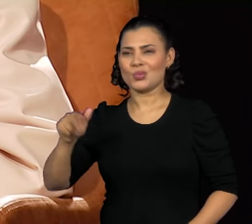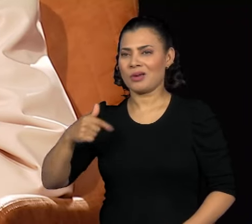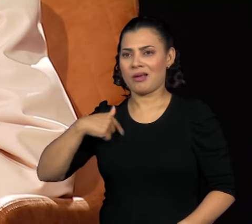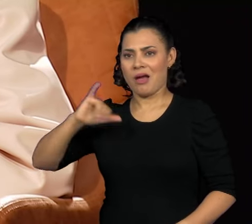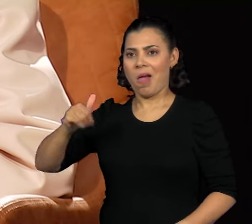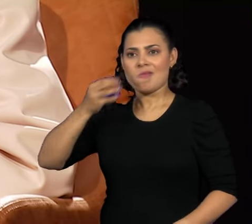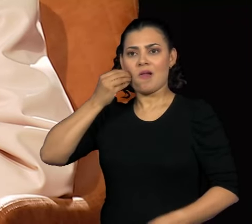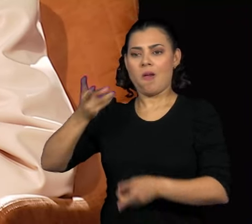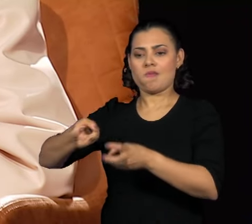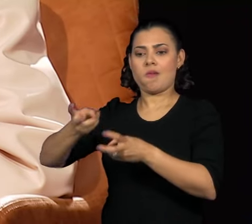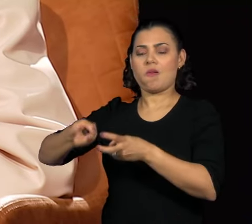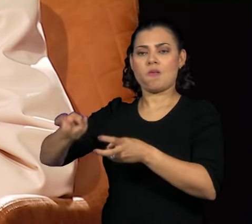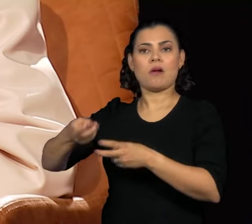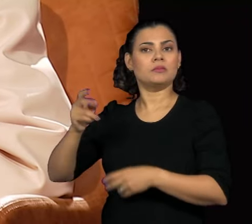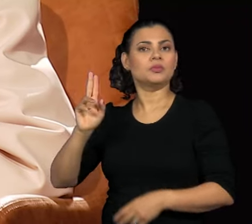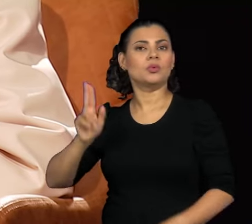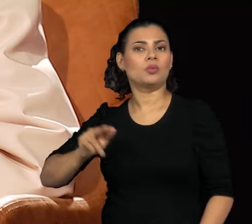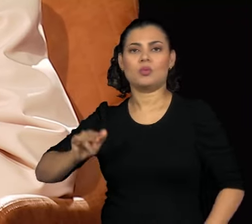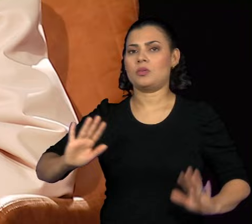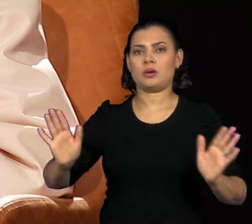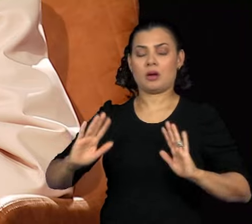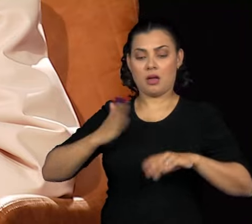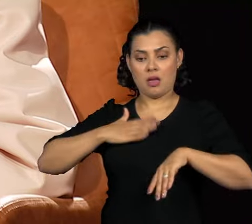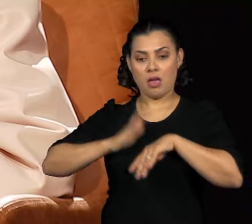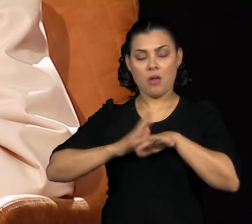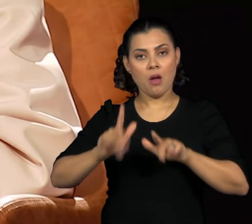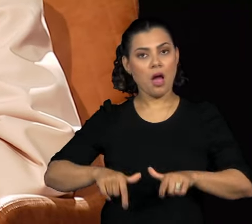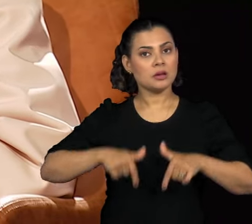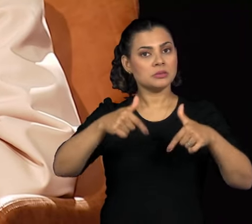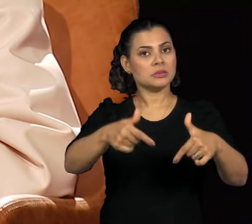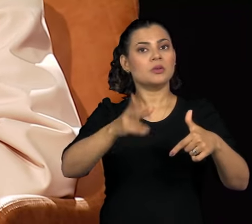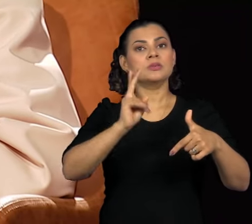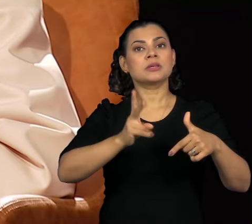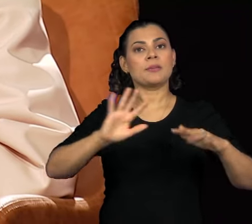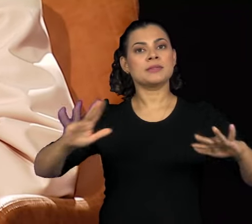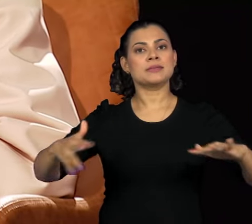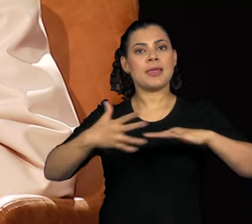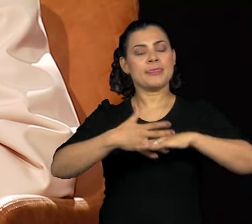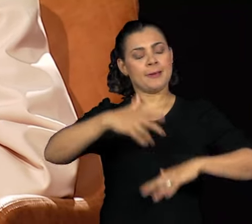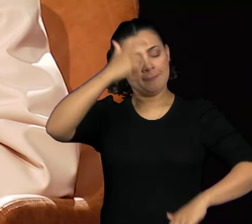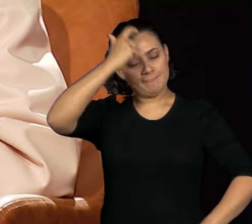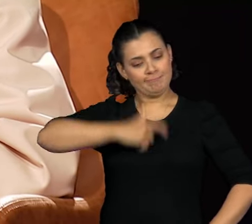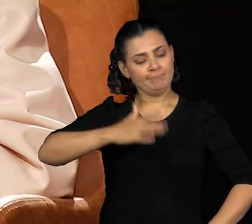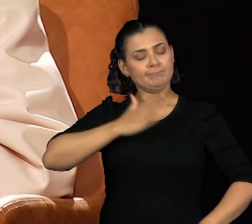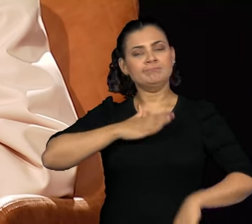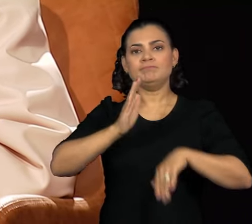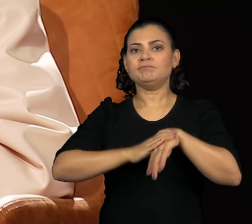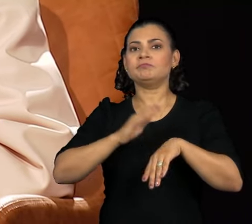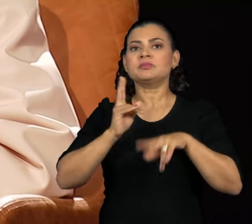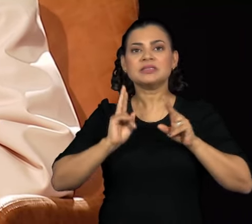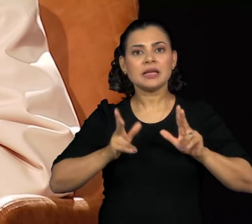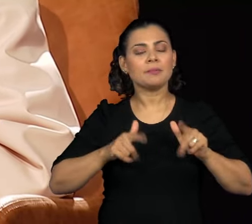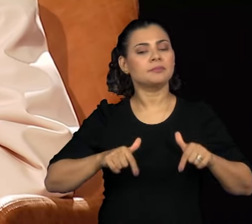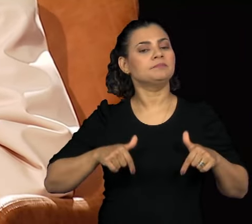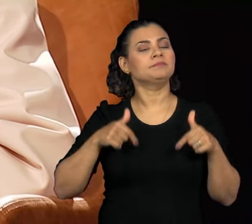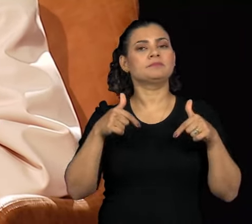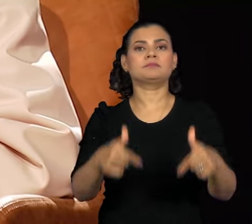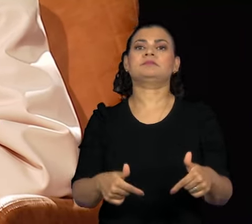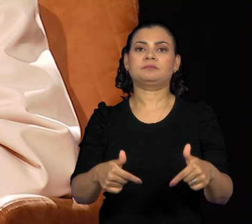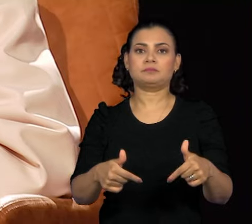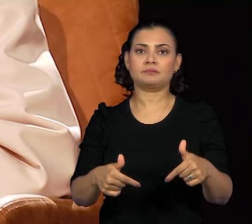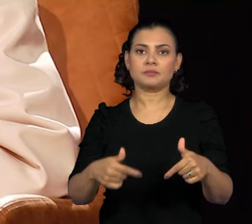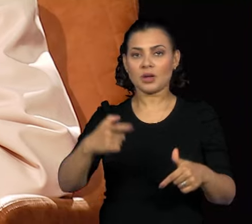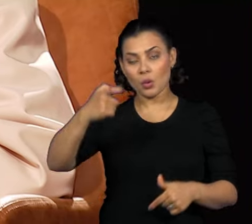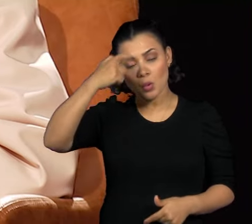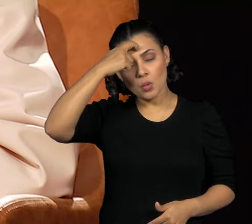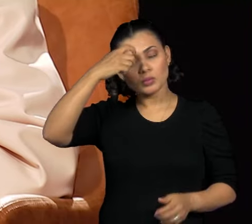oportunista, eu sempre fiz as minhas ações, né, de cidadã, eu sempre cumpri tudo, mas muito